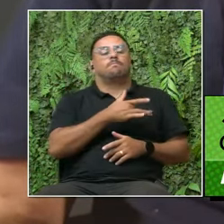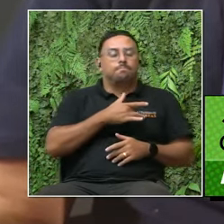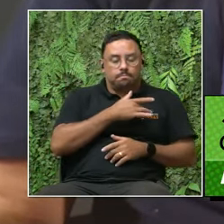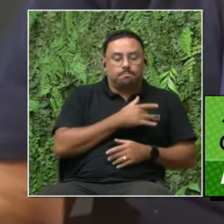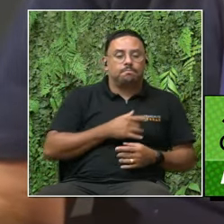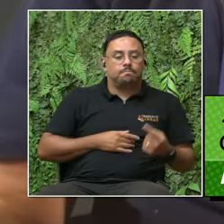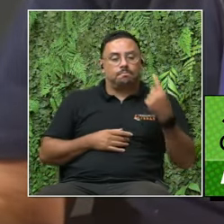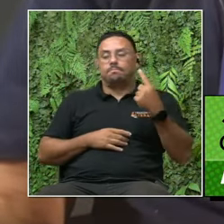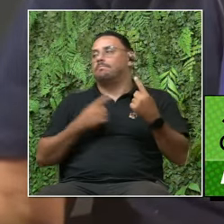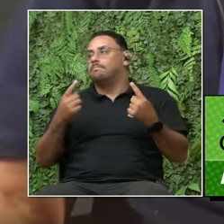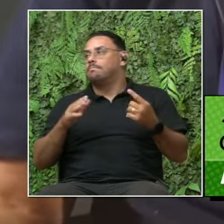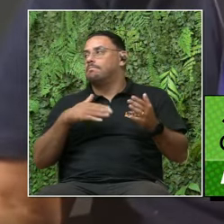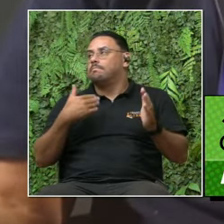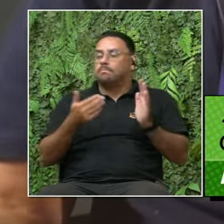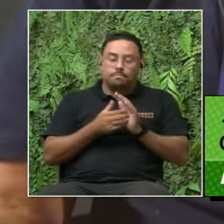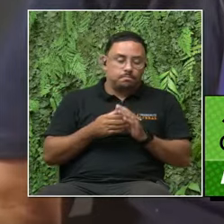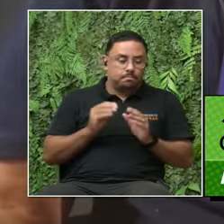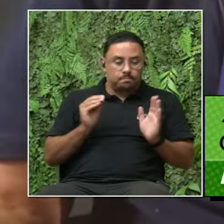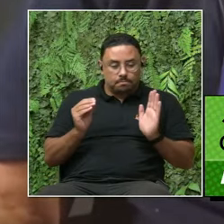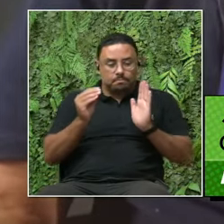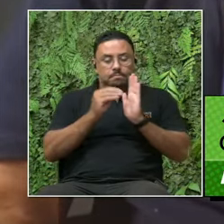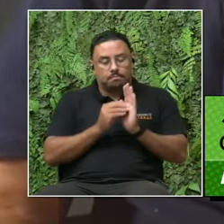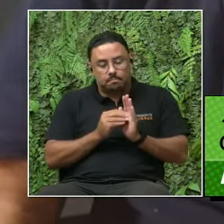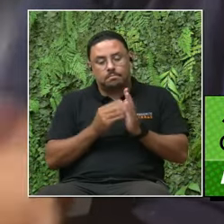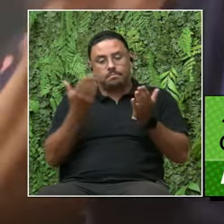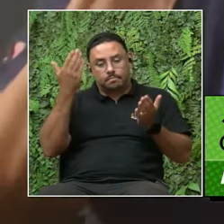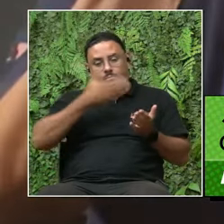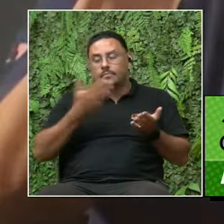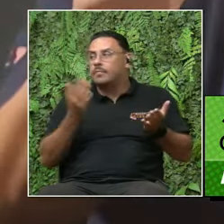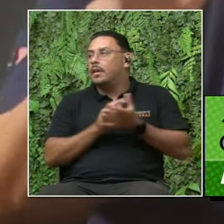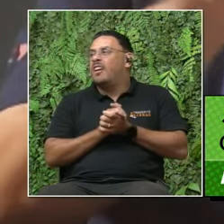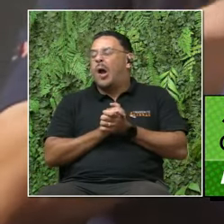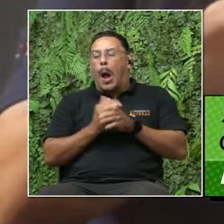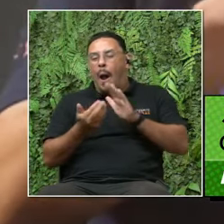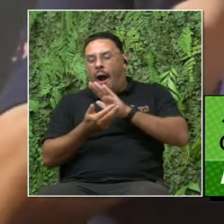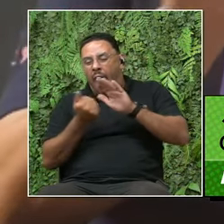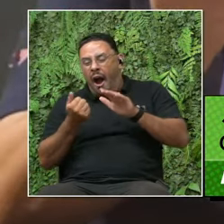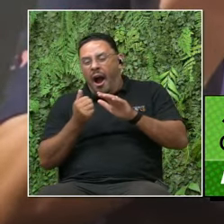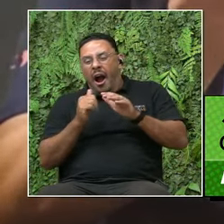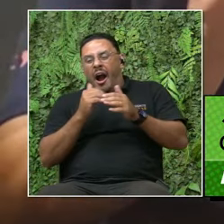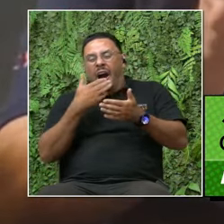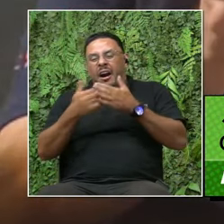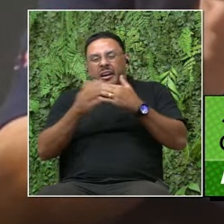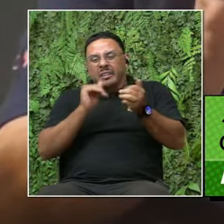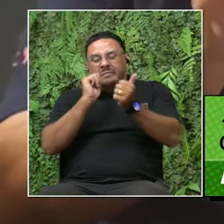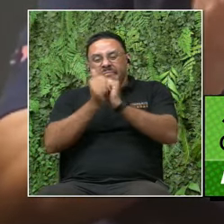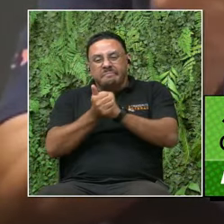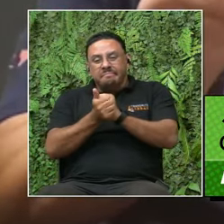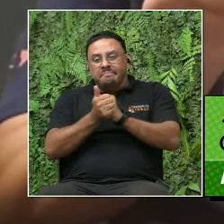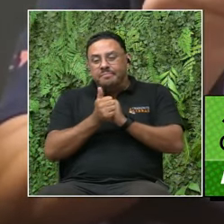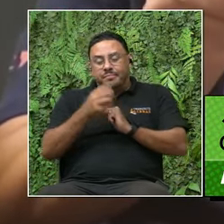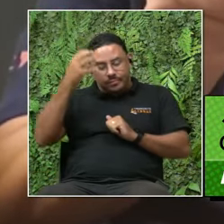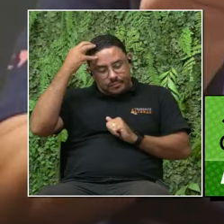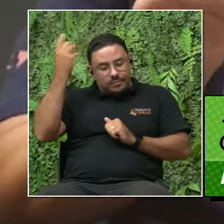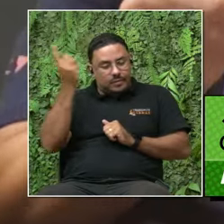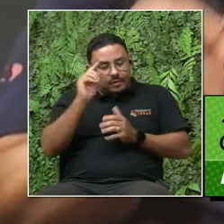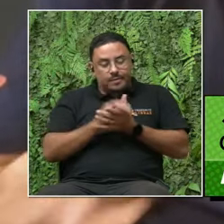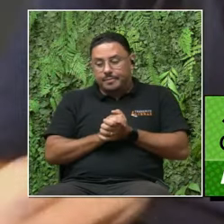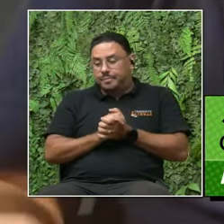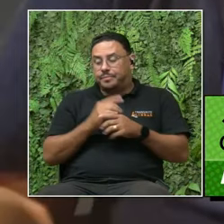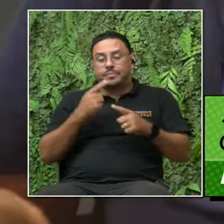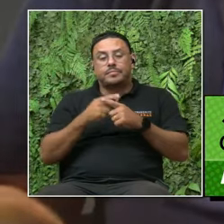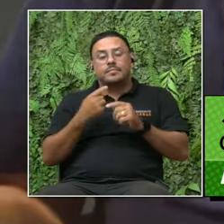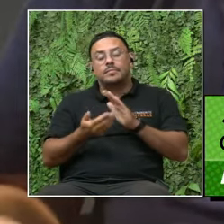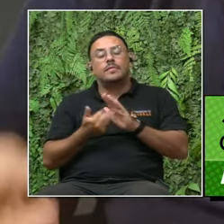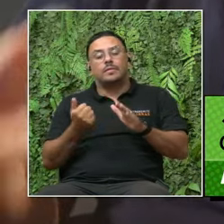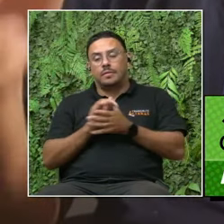empate né isso tudo vai ser colocado a prova contra ele agora tiro a culpa de qualquer jogador tá tiro a culpa de qualquer eu tiro Sabe por